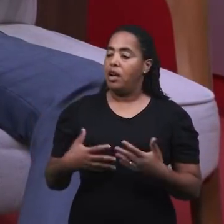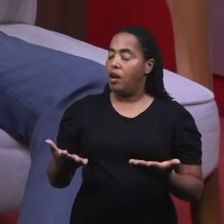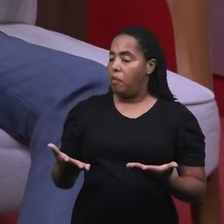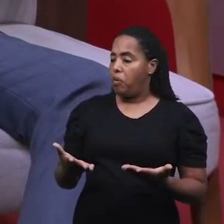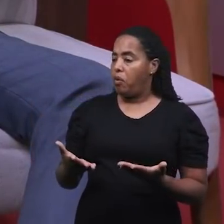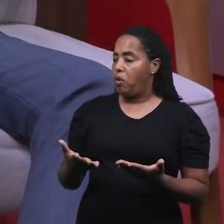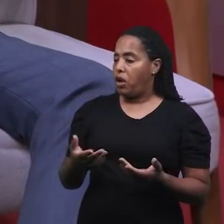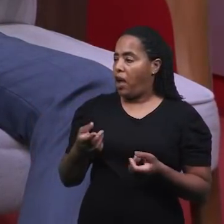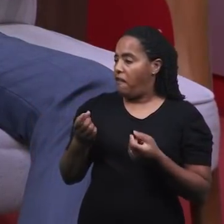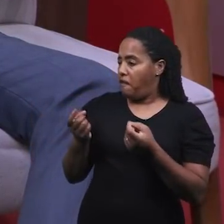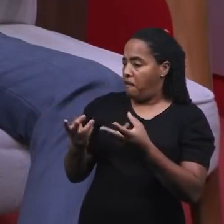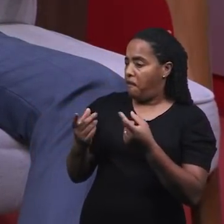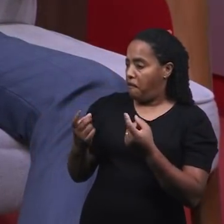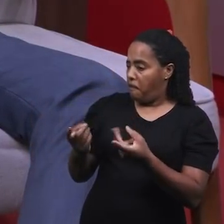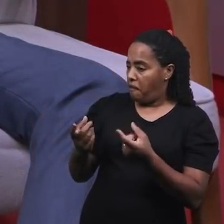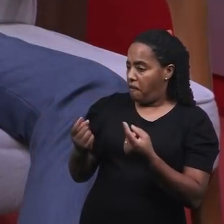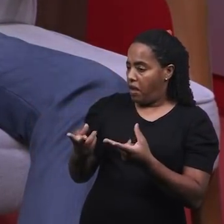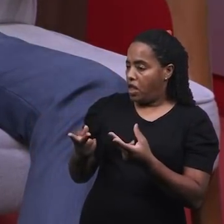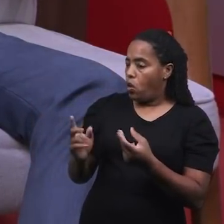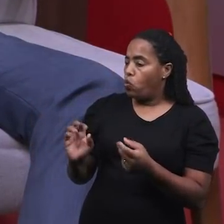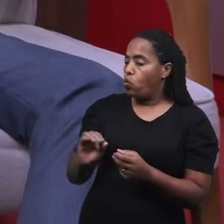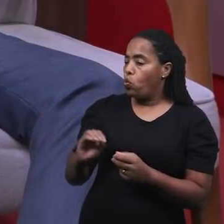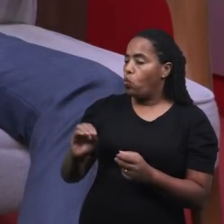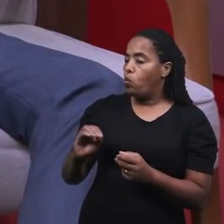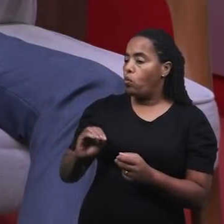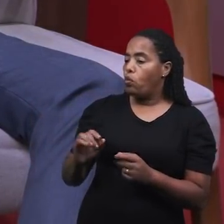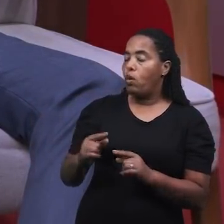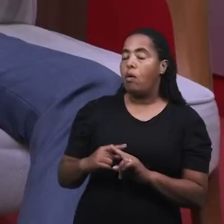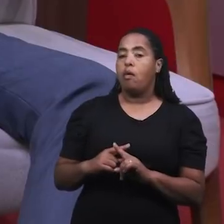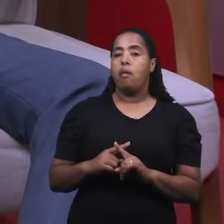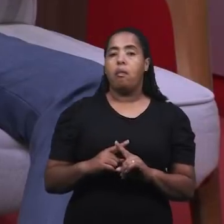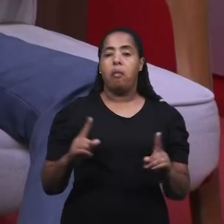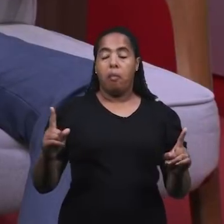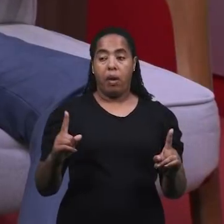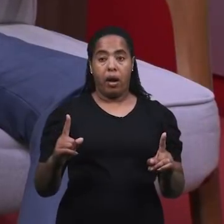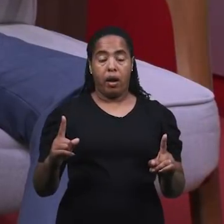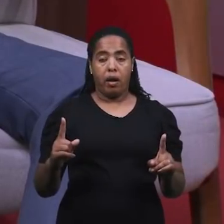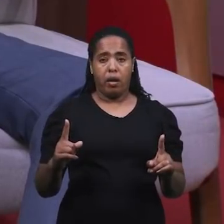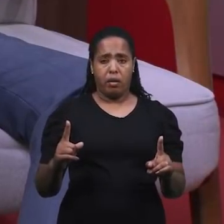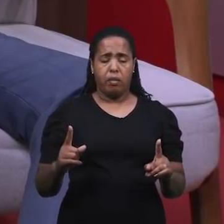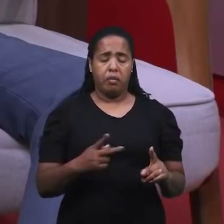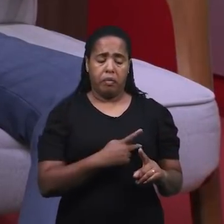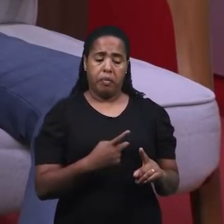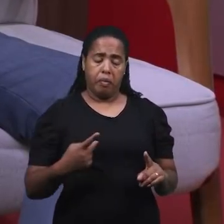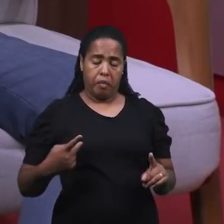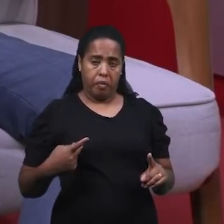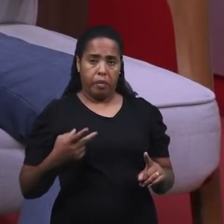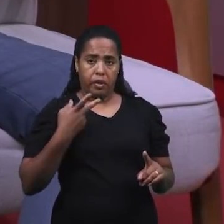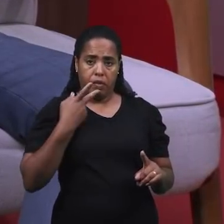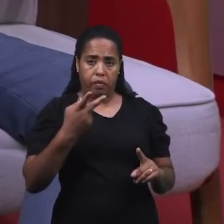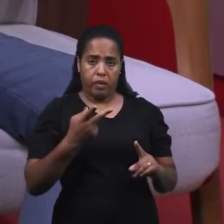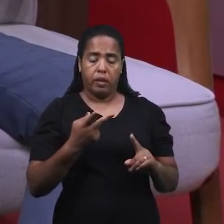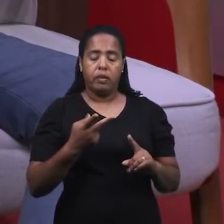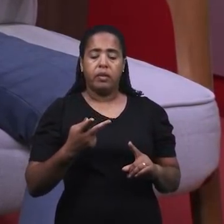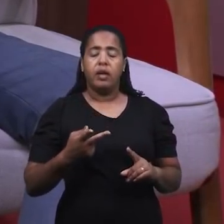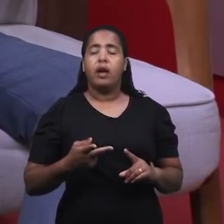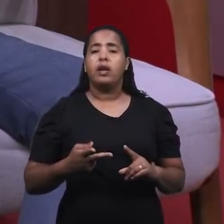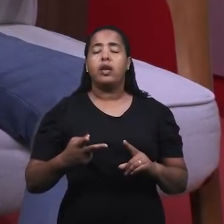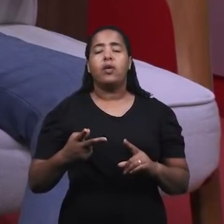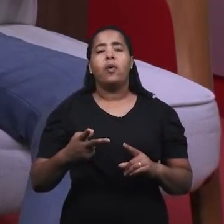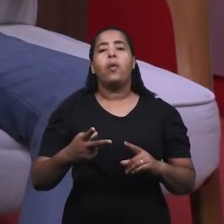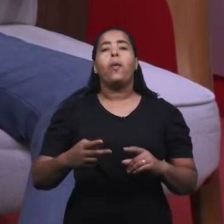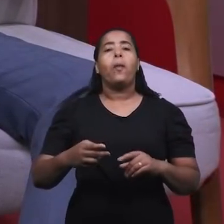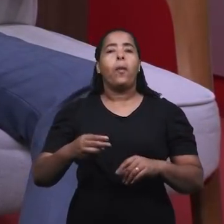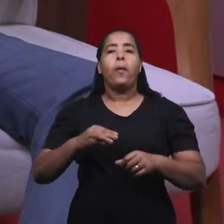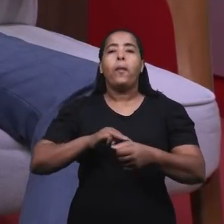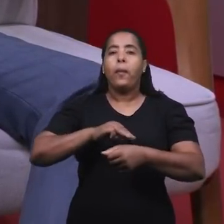por preciosa, contanto que cumpra, no caso era um pastor falando na palavra, o